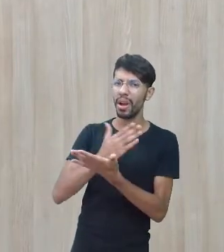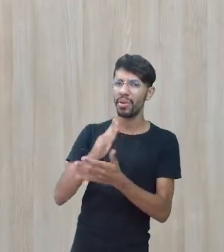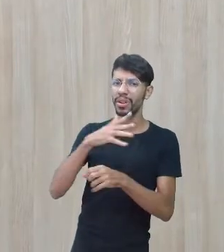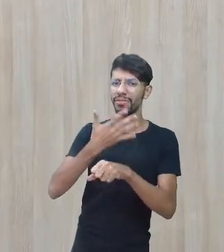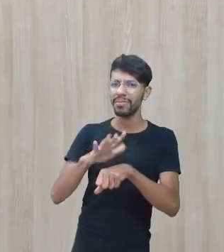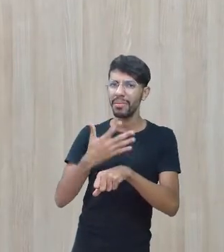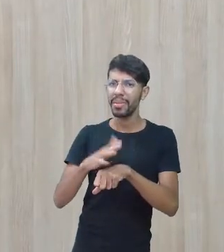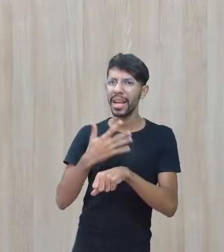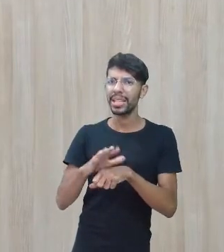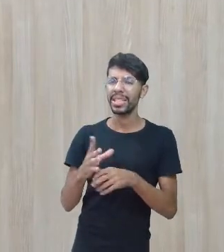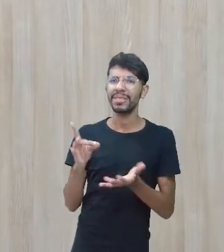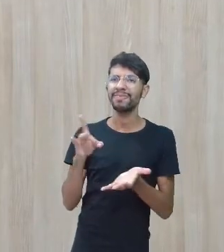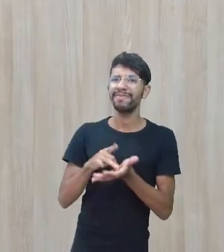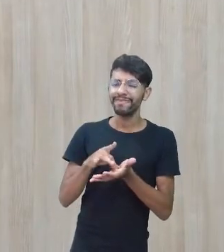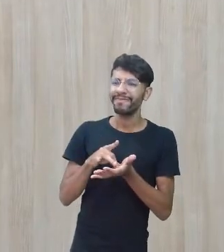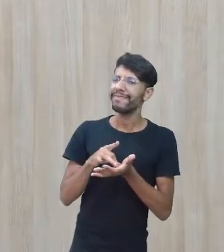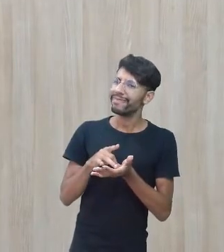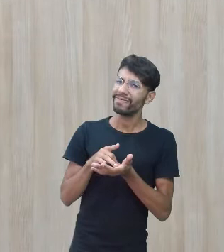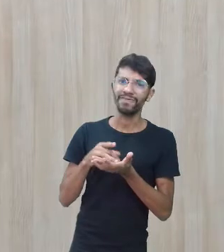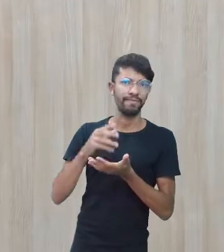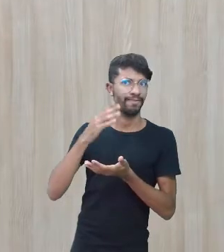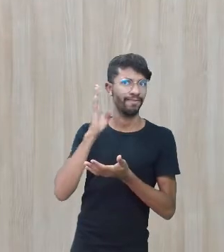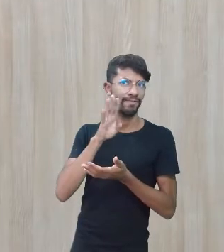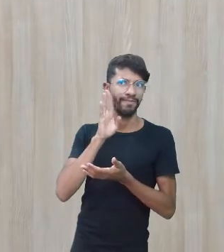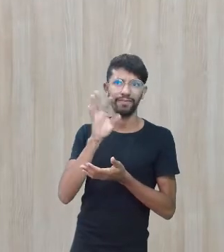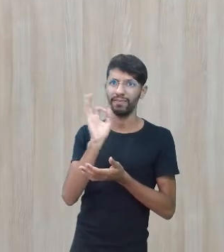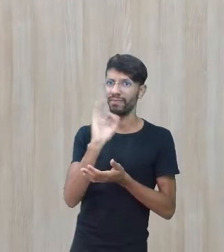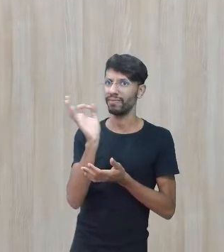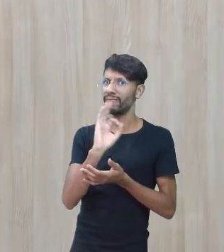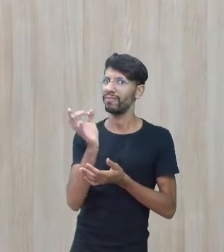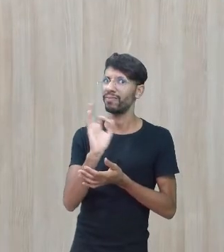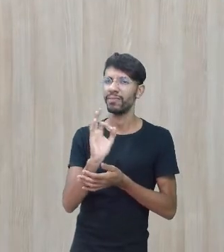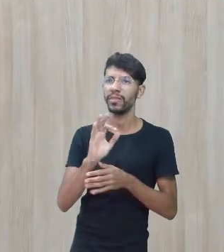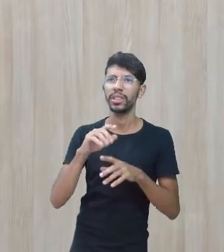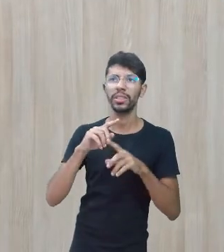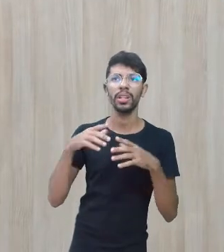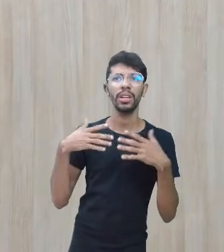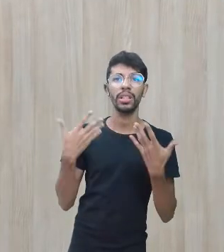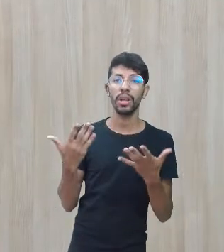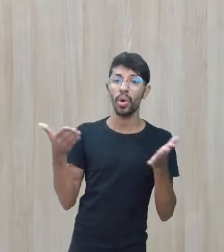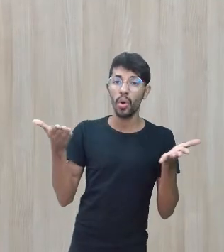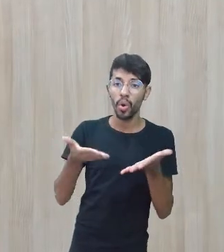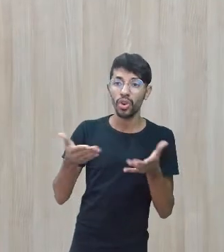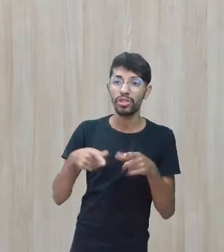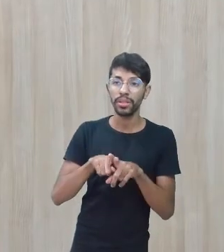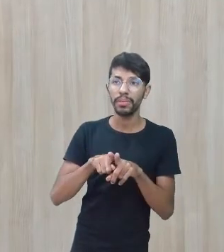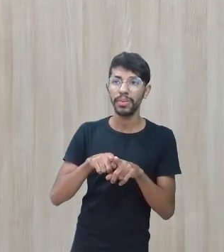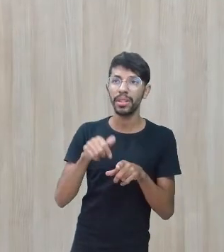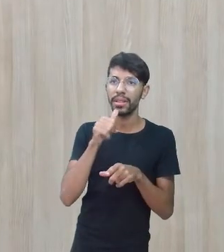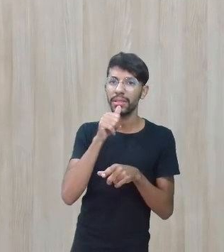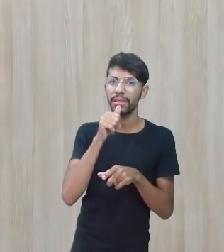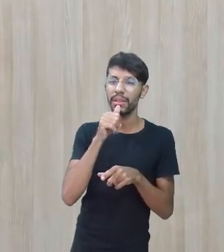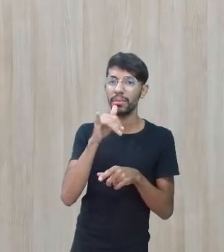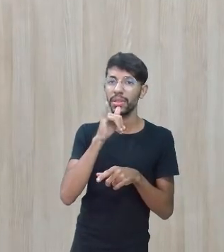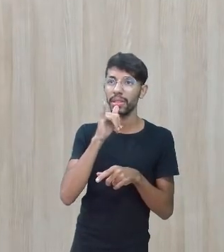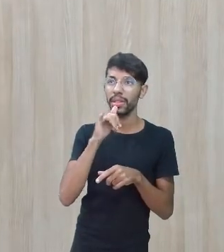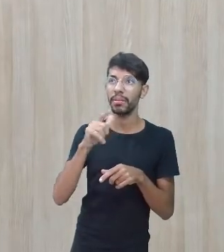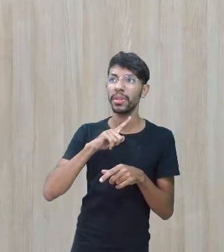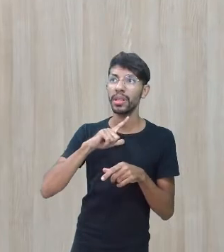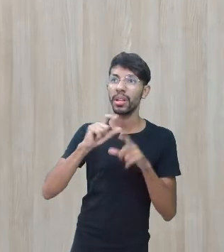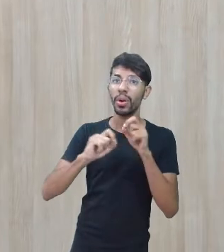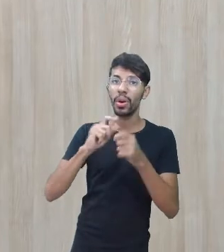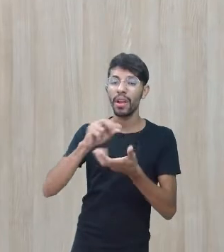gente fosse realmente entrar na onda dos romanos e comparar, não sei não, né, se são civilizados. Ainda hoje, por exemplo, a gente tem, né, um bocado de gente se